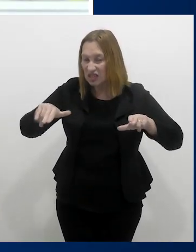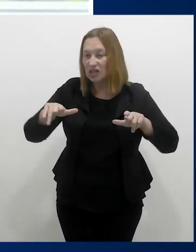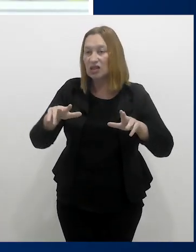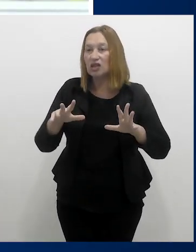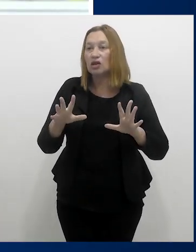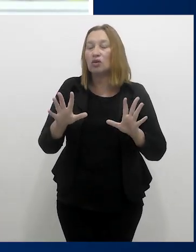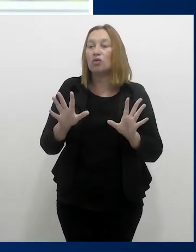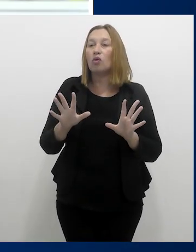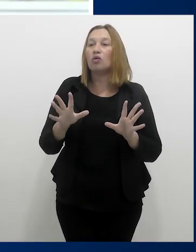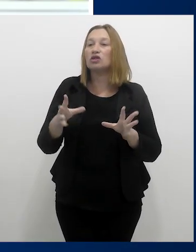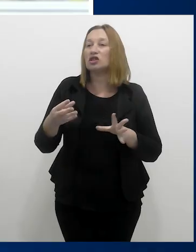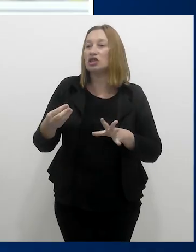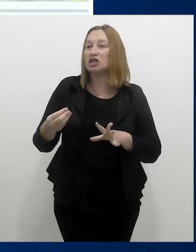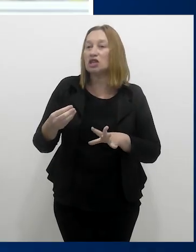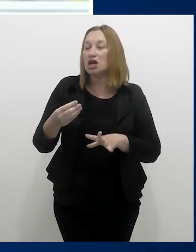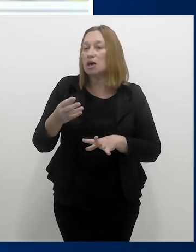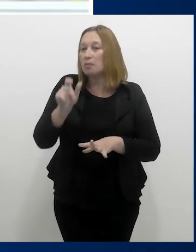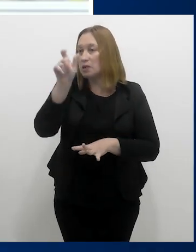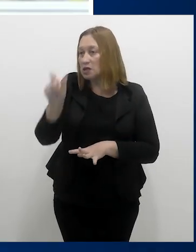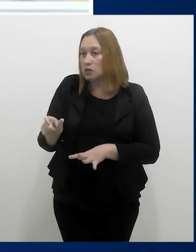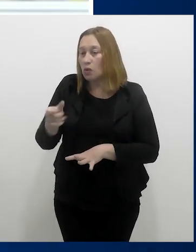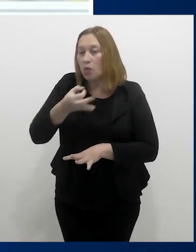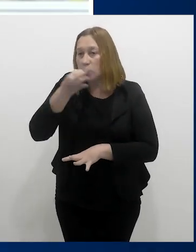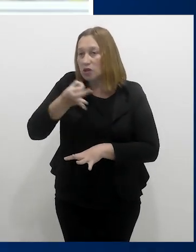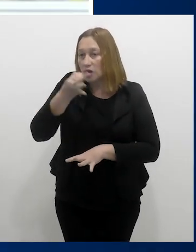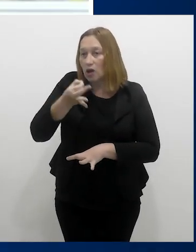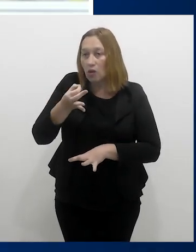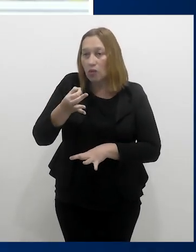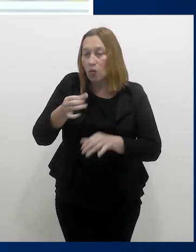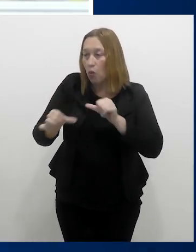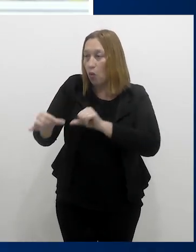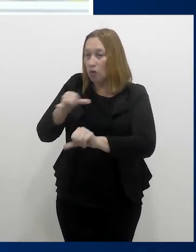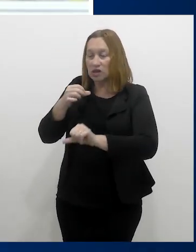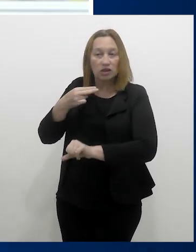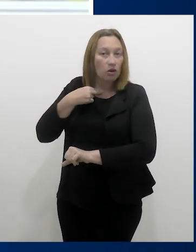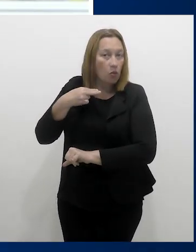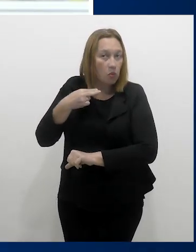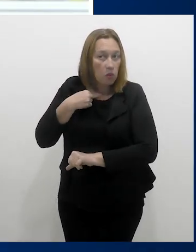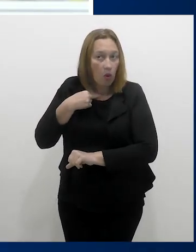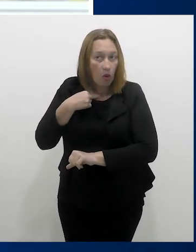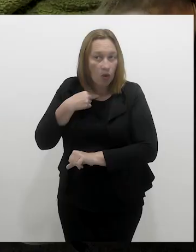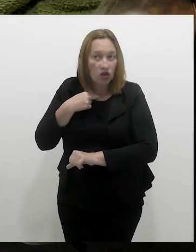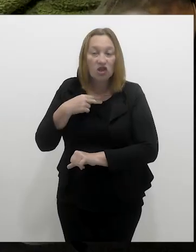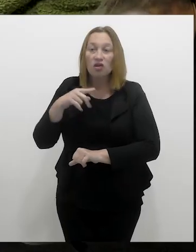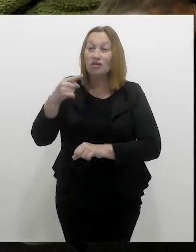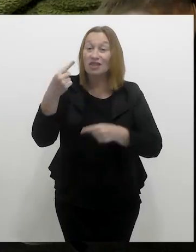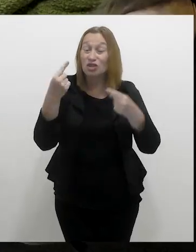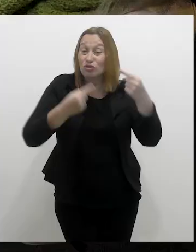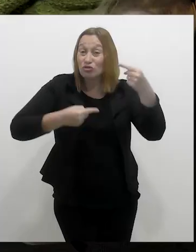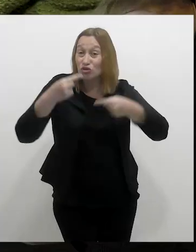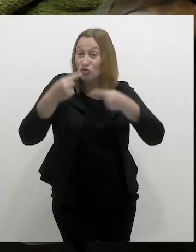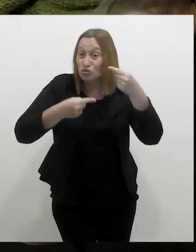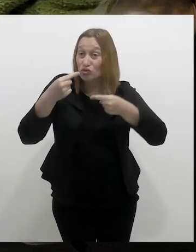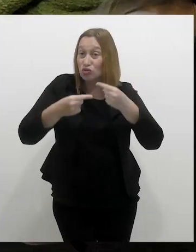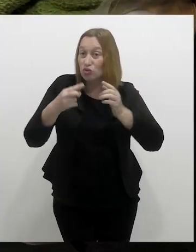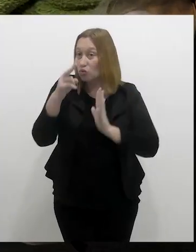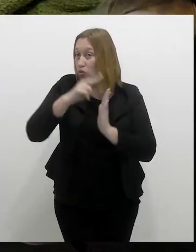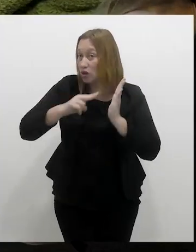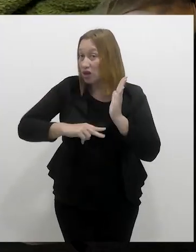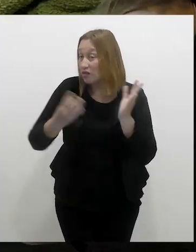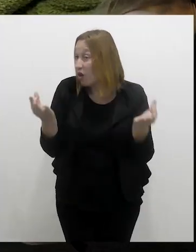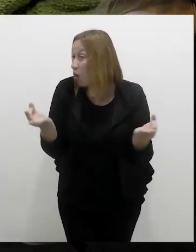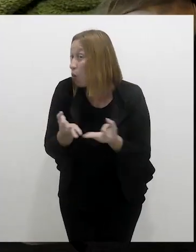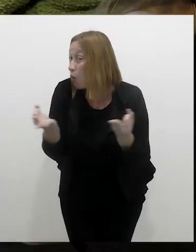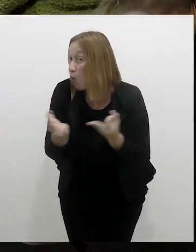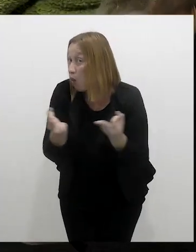vive numas bolhas, onde ninguém pode ter uma opinião divergente, você discutir um livro é um